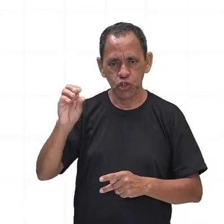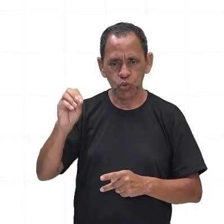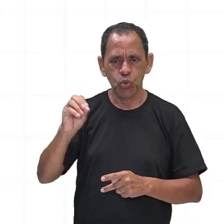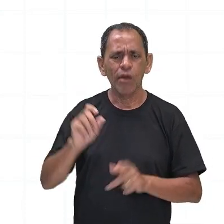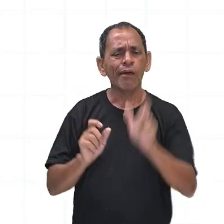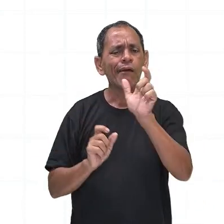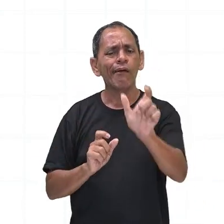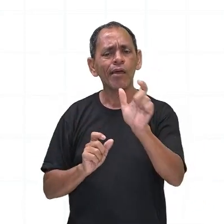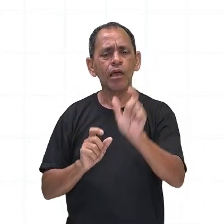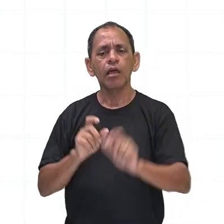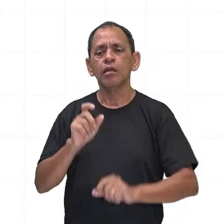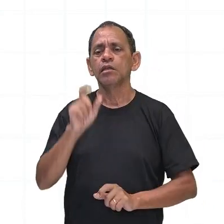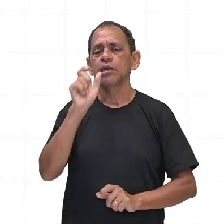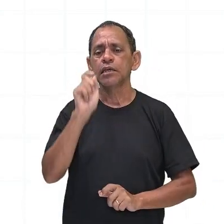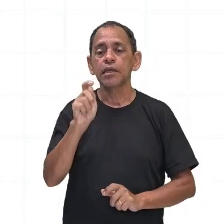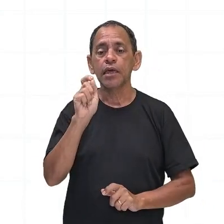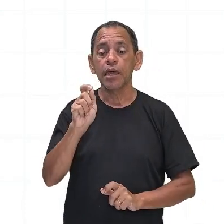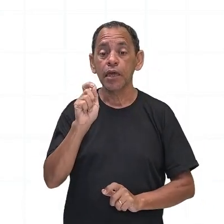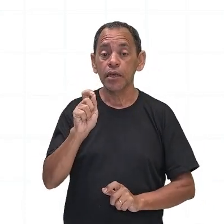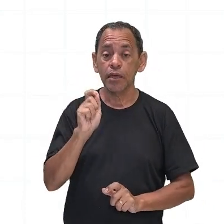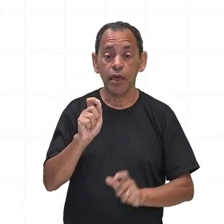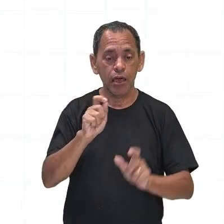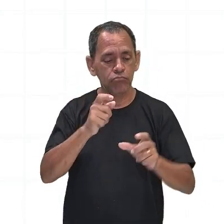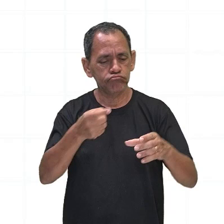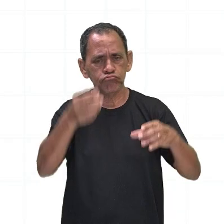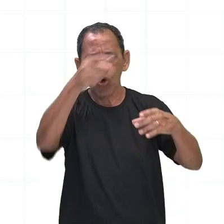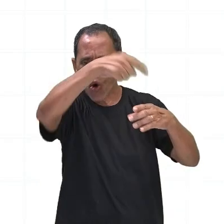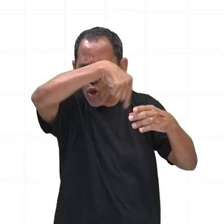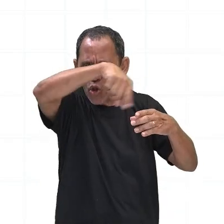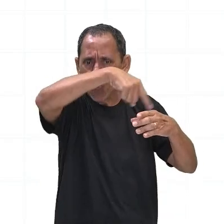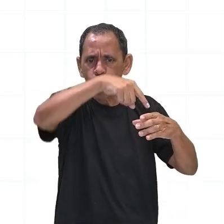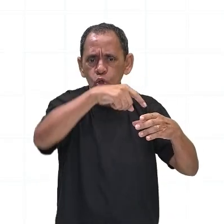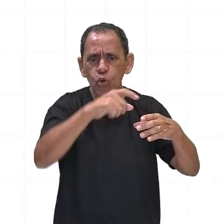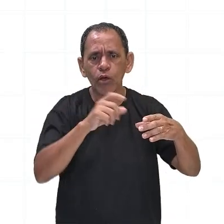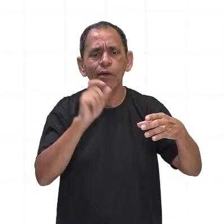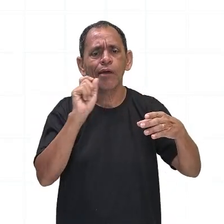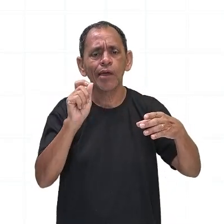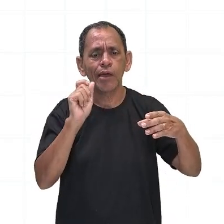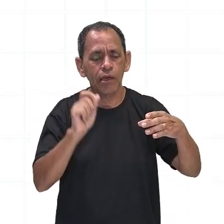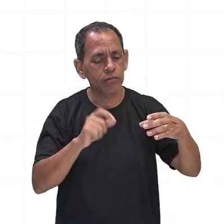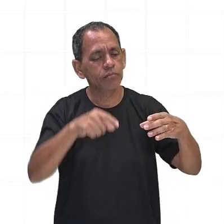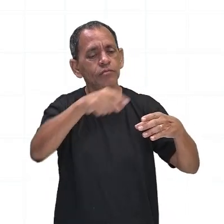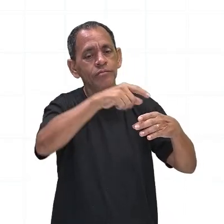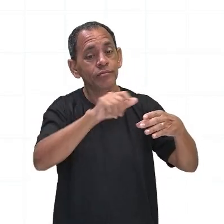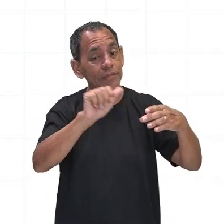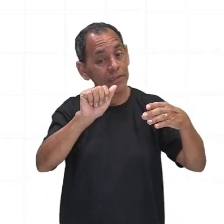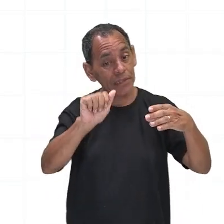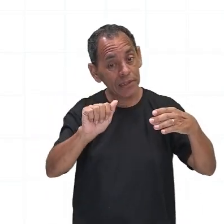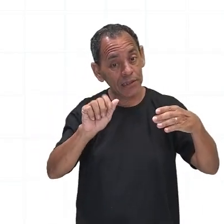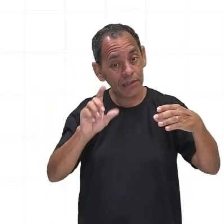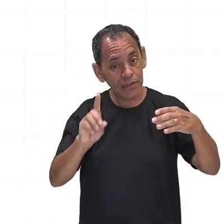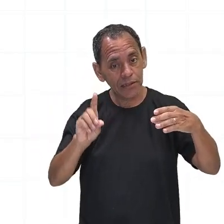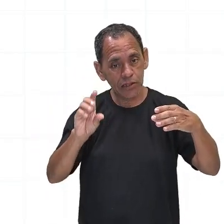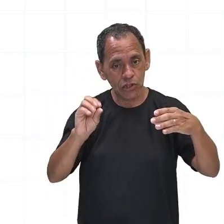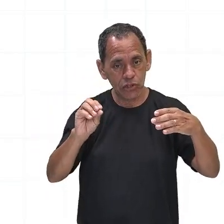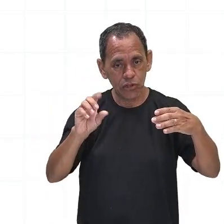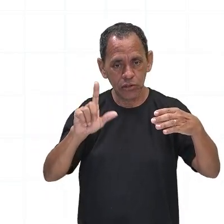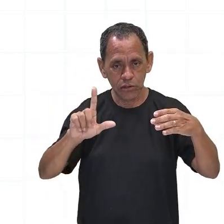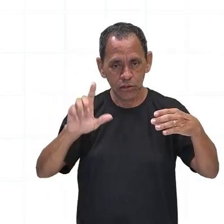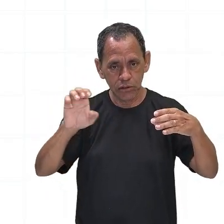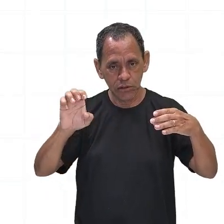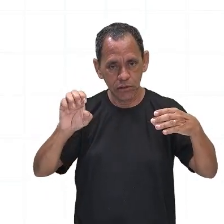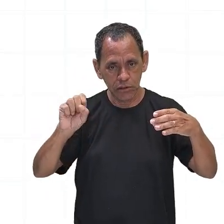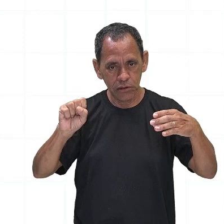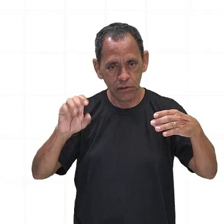sujeito? Percebam que o núcleo desse sujeito é exatamente a palavra adolescente, certo? Essa palavra